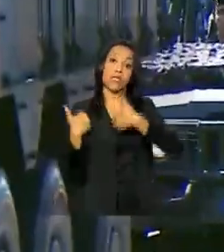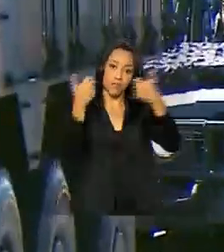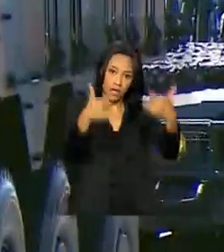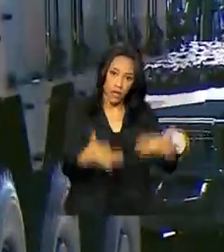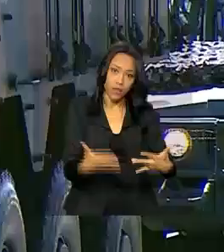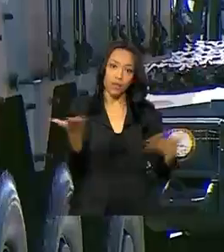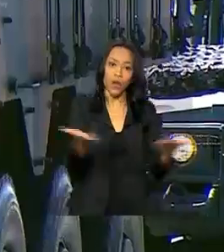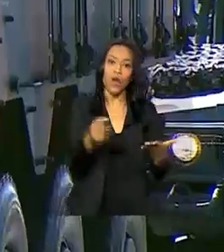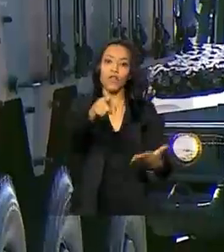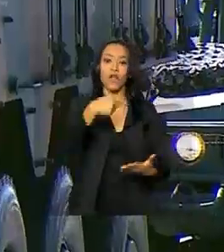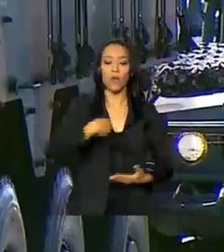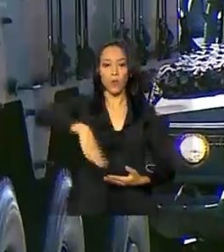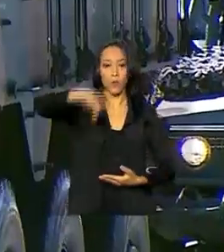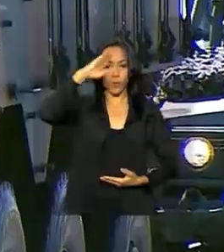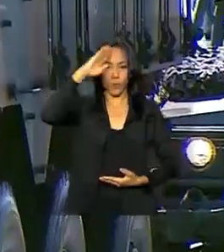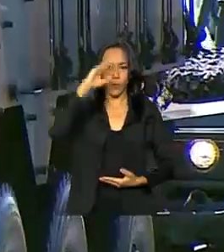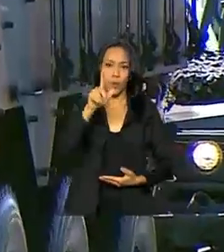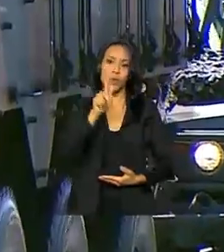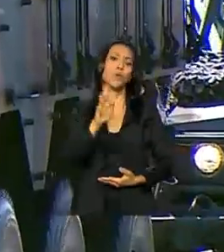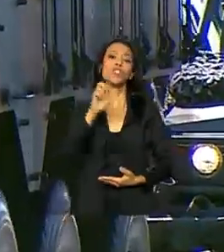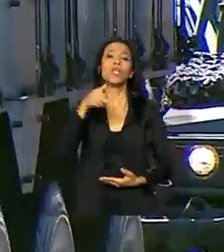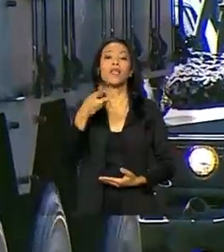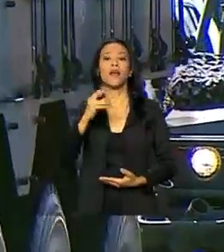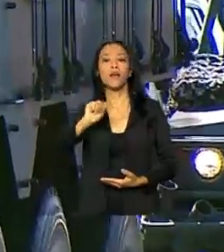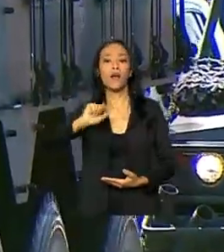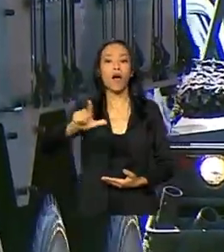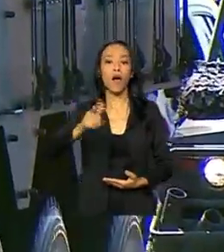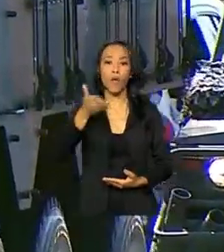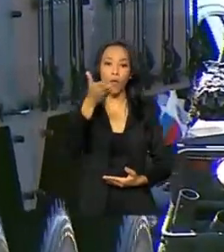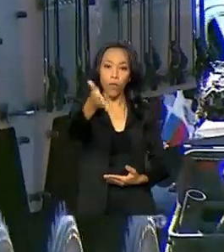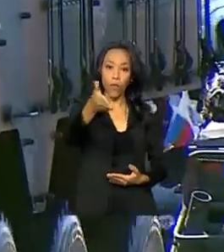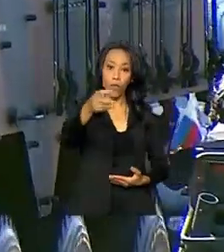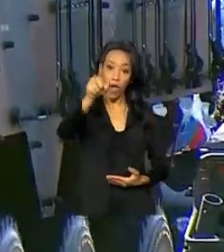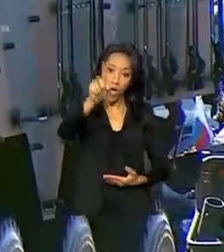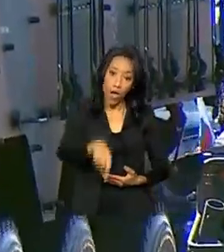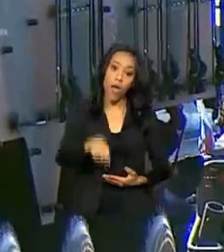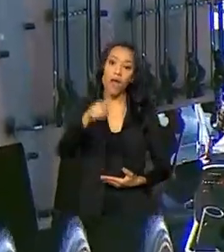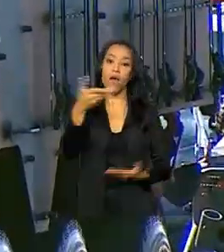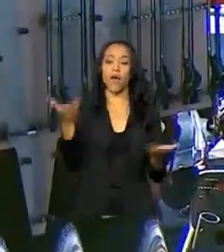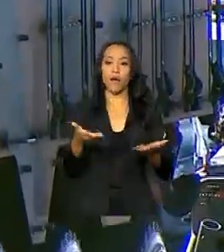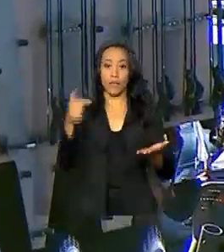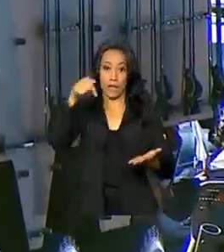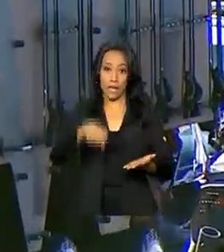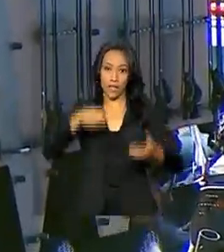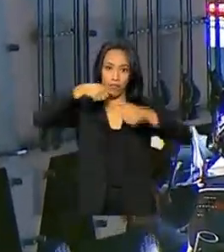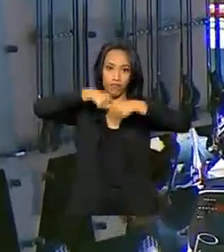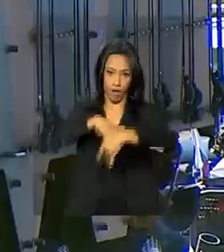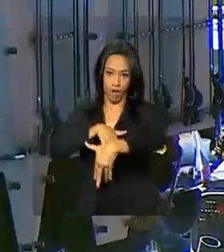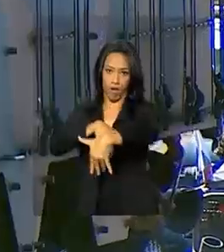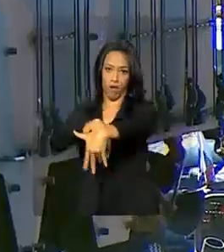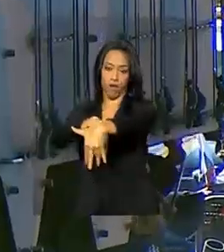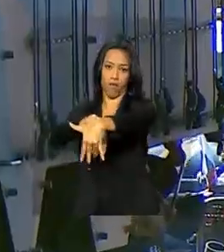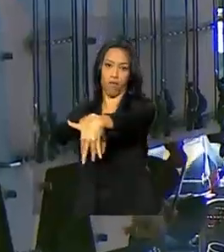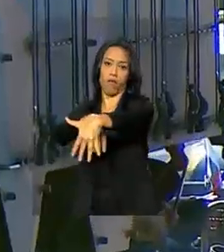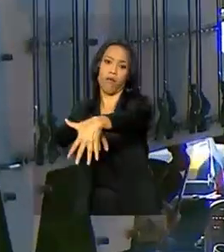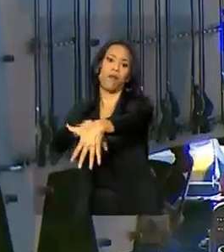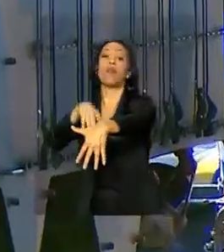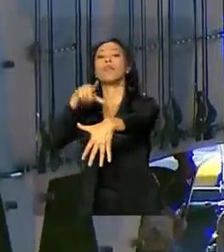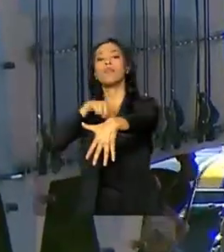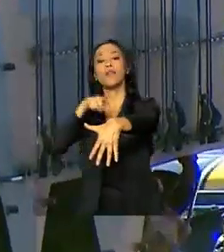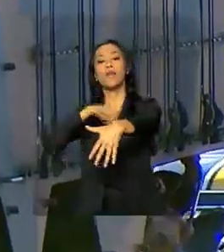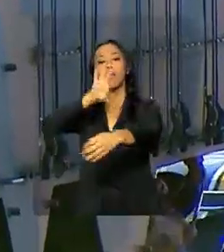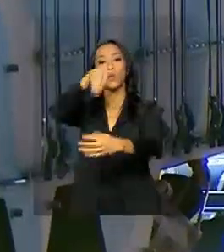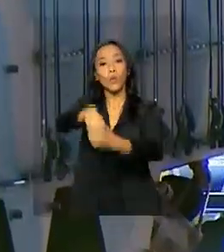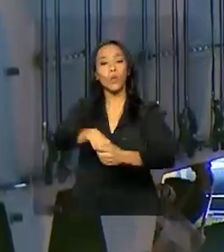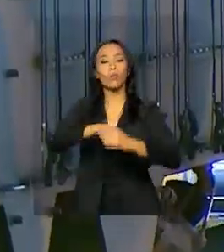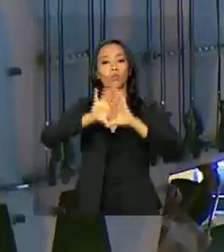General Negrais com o seu Estado-Maior. O Estado-Maior do General Negrais, nesse desfile, ele é composto por integrantes da